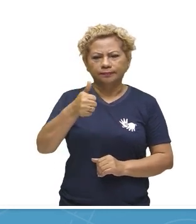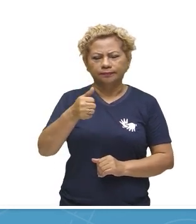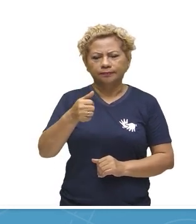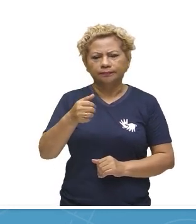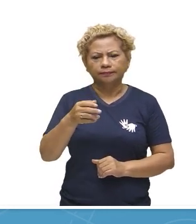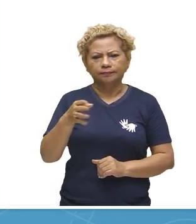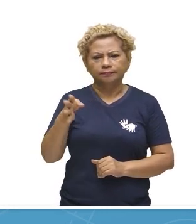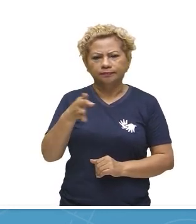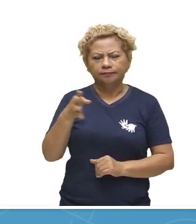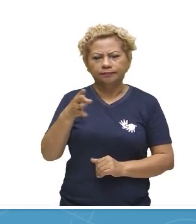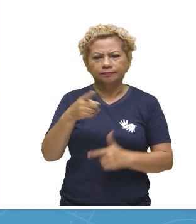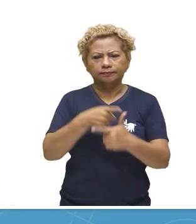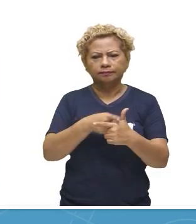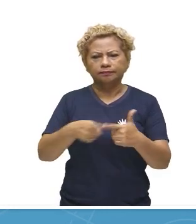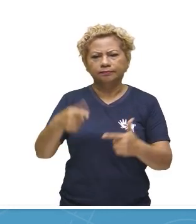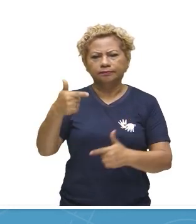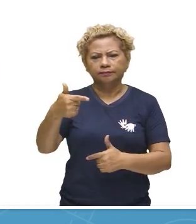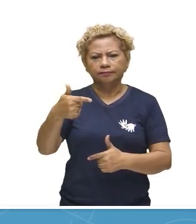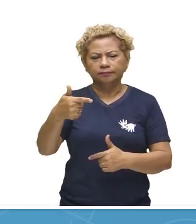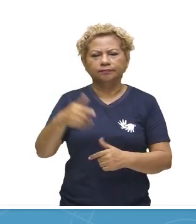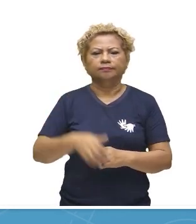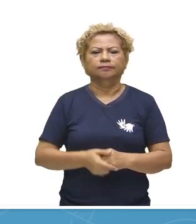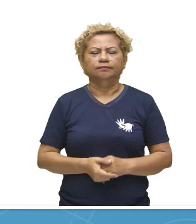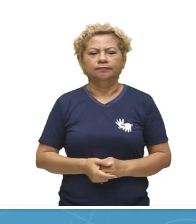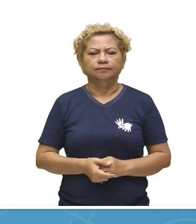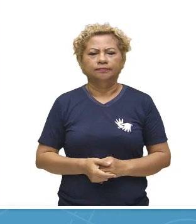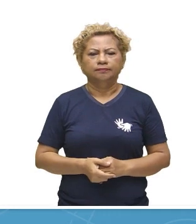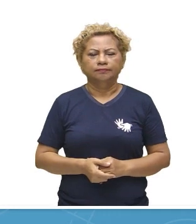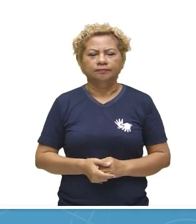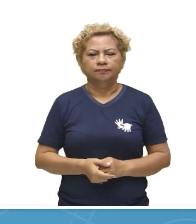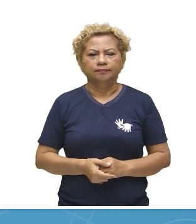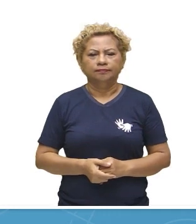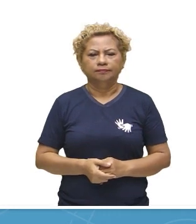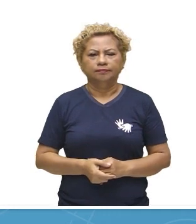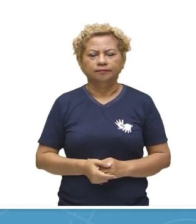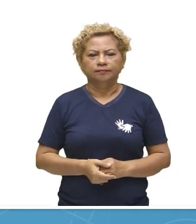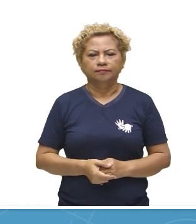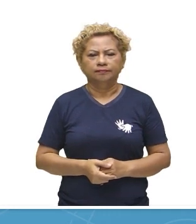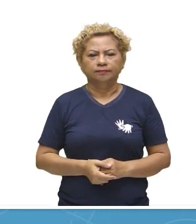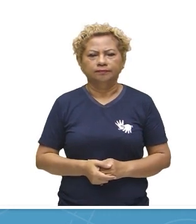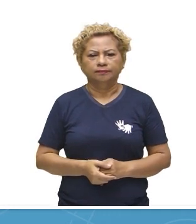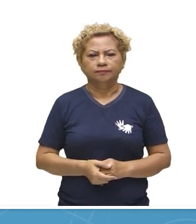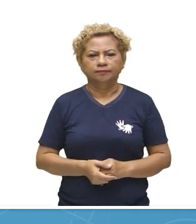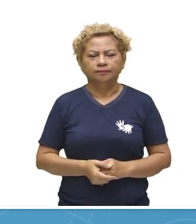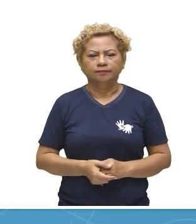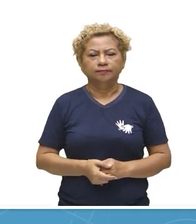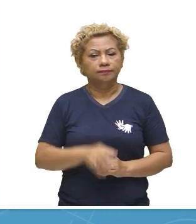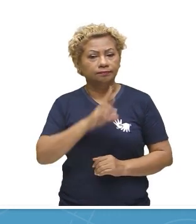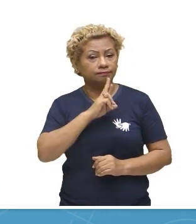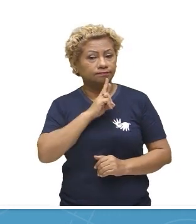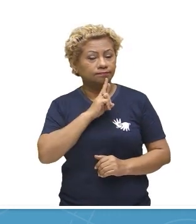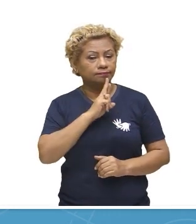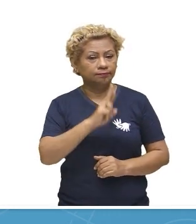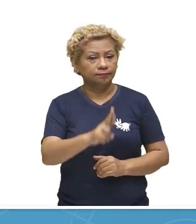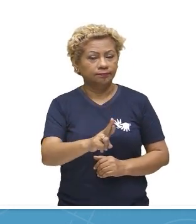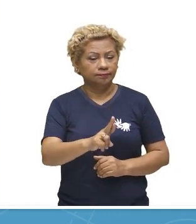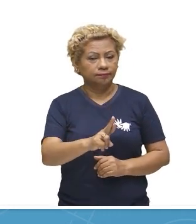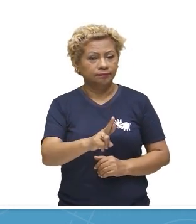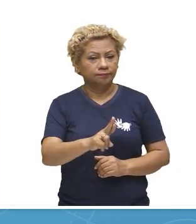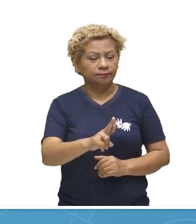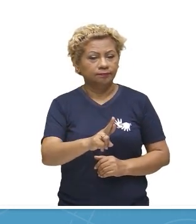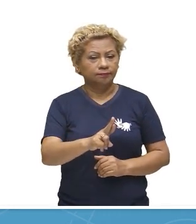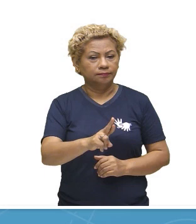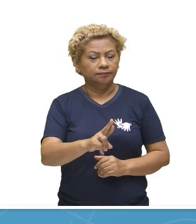2, né, vamos começar pelo 2 porque 144 é par. Então, 144 dividido